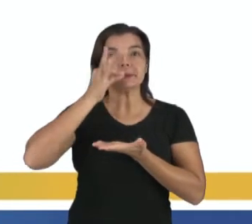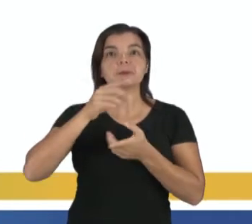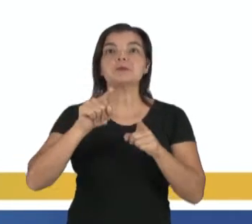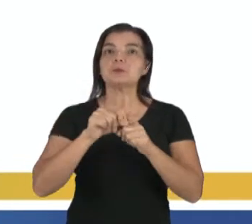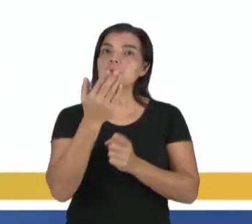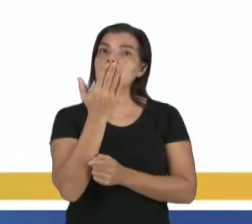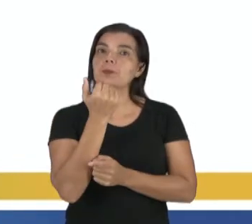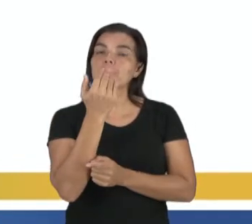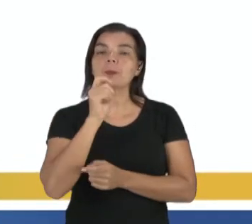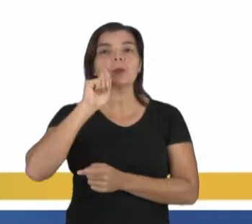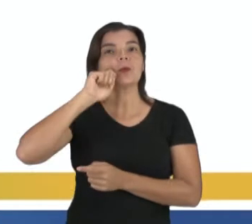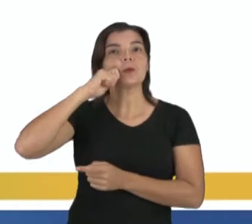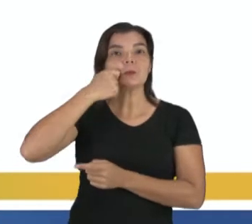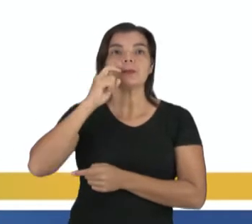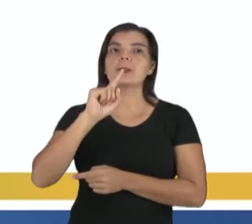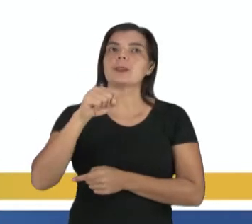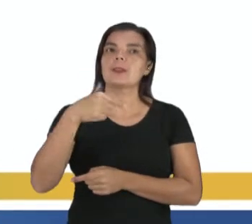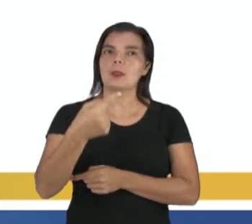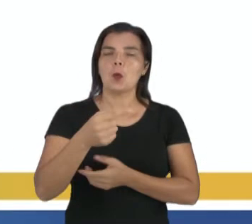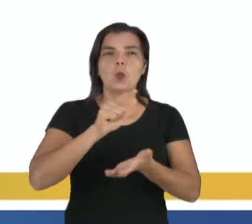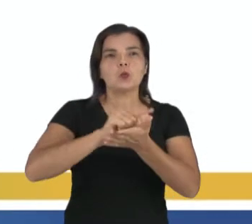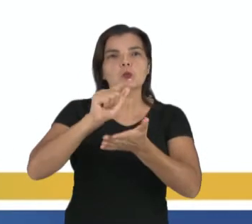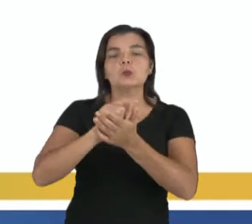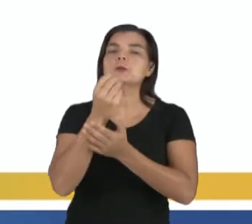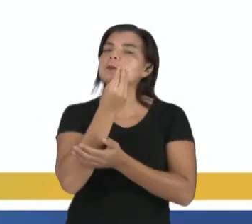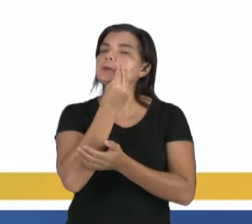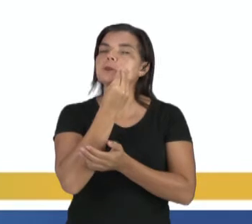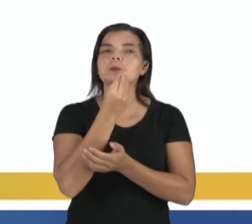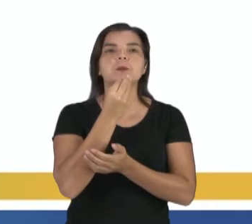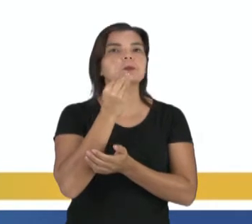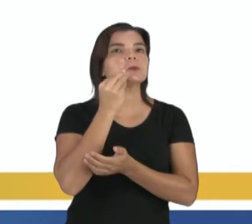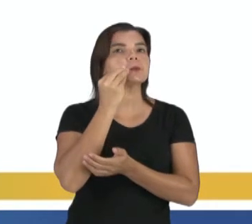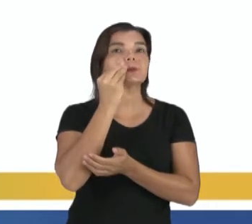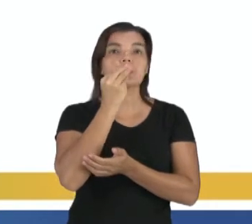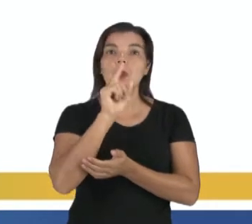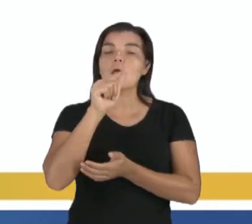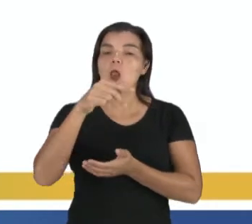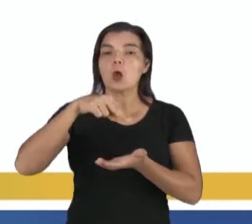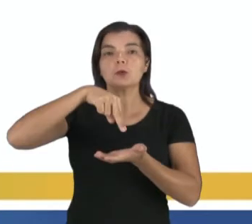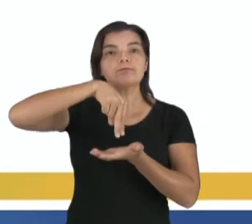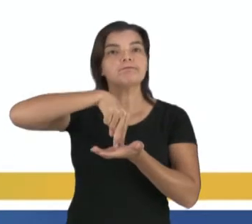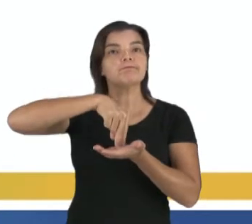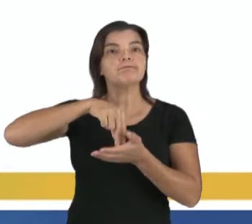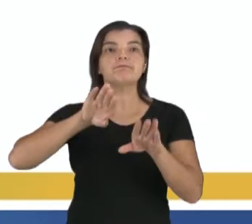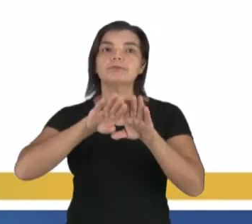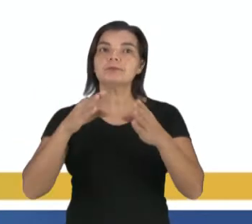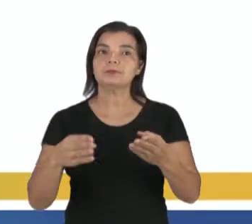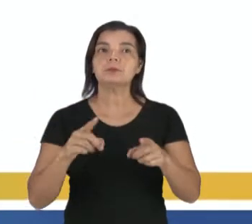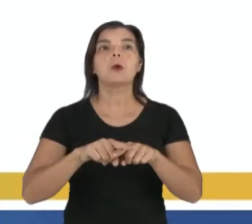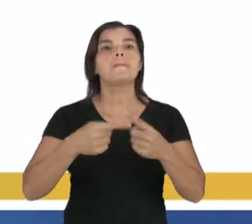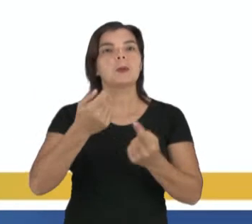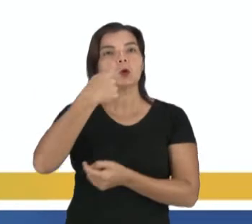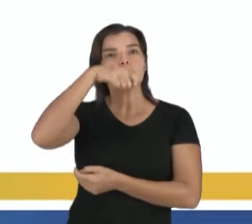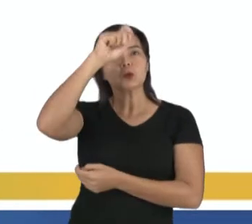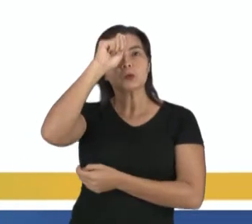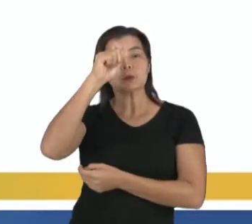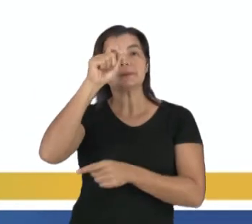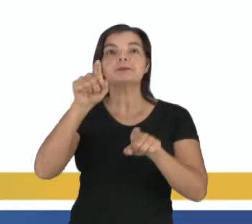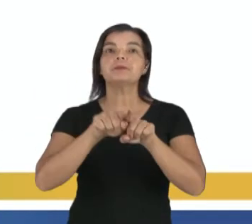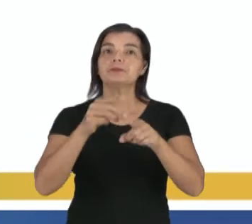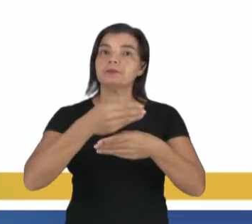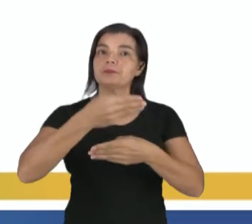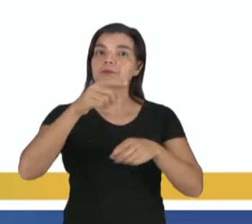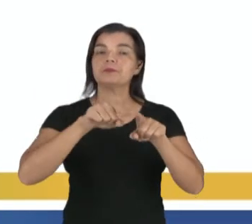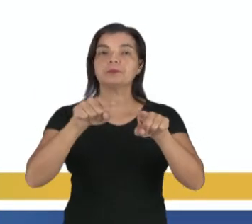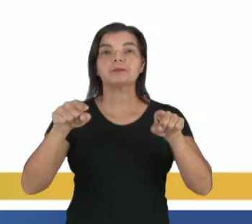e comeu uma fatia de pão. Depois limpou a boca com o guardanapo e levantou-se da mesa. Pegou um chapéu na parede da sala